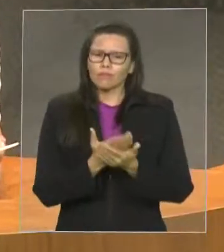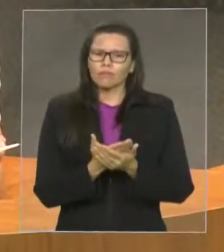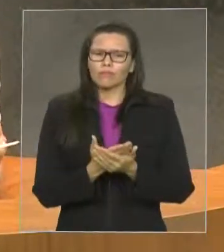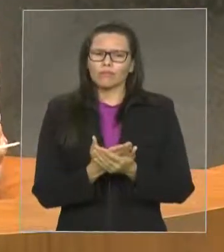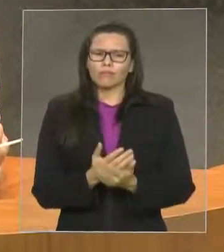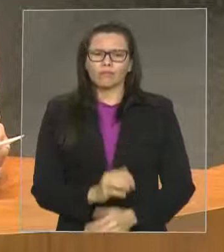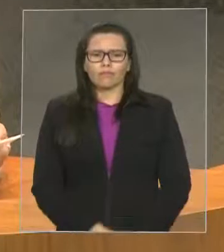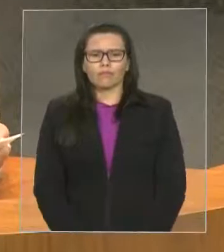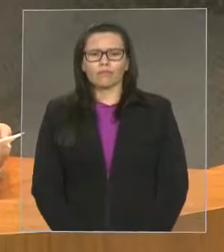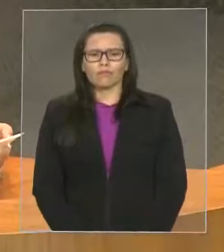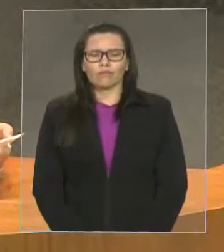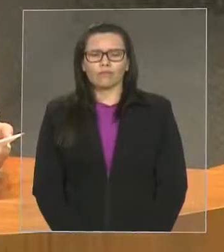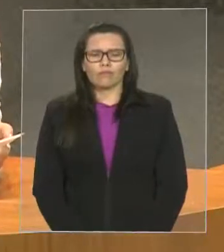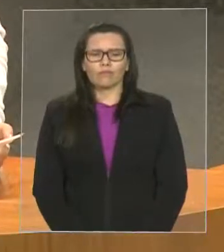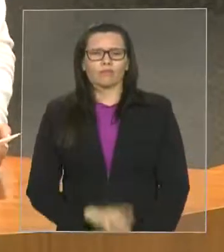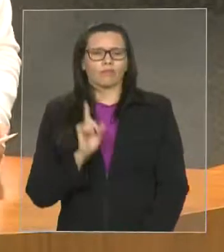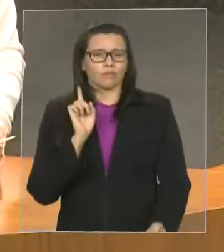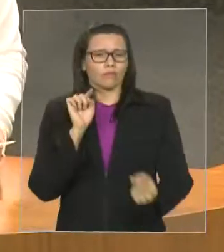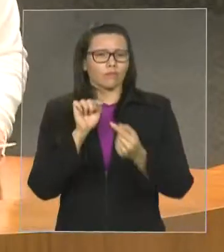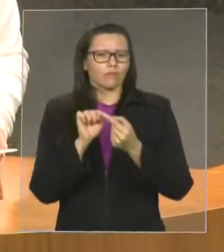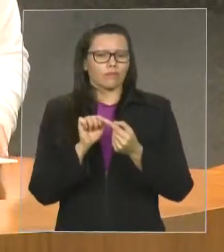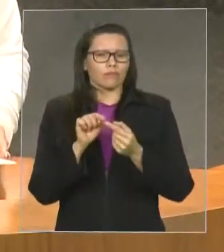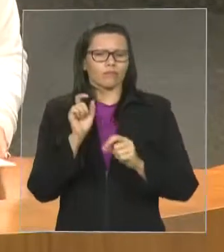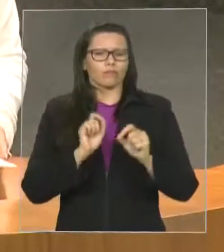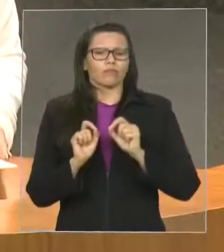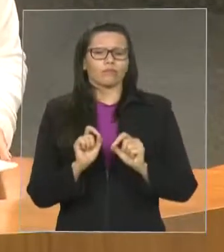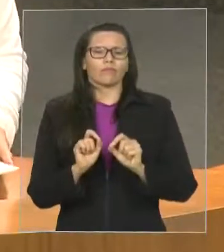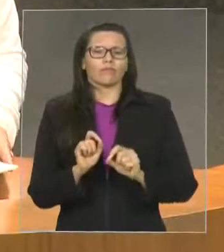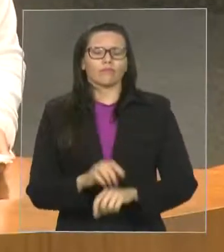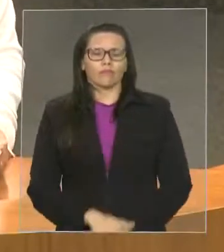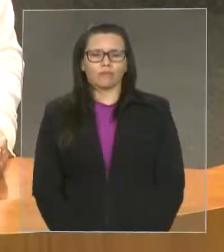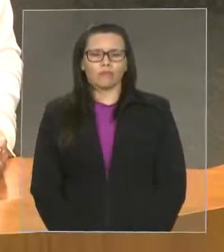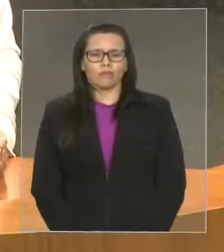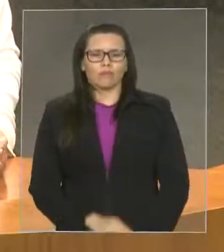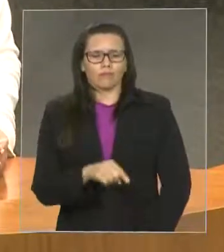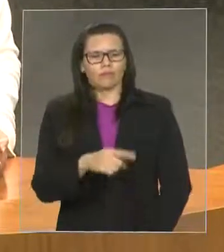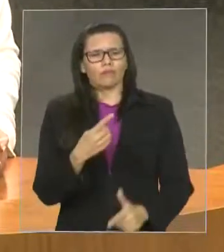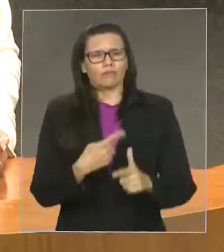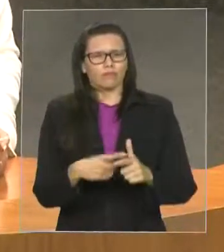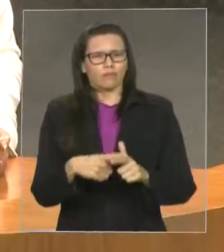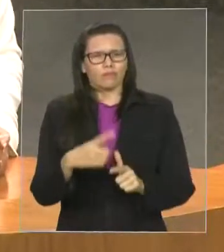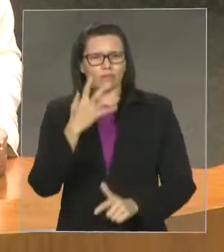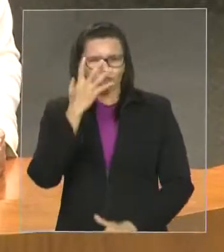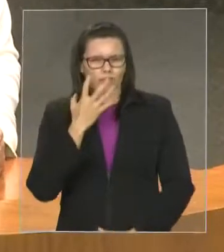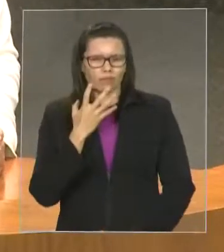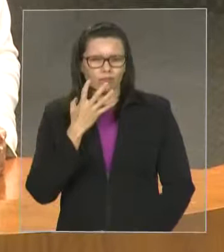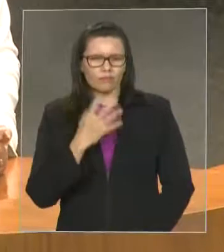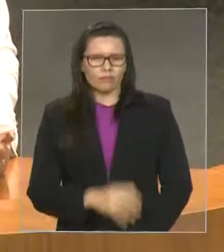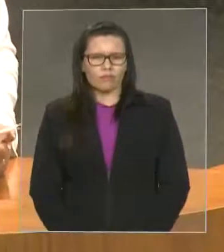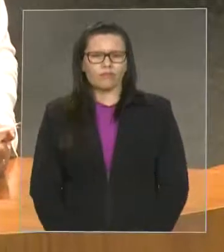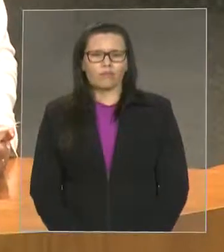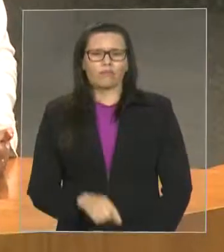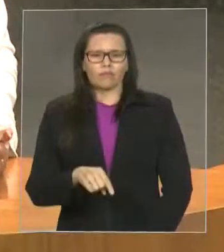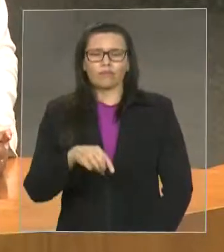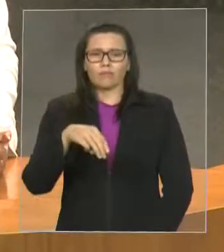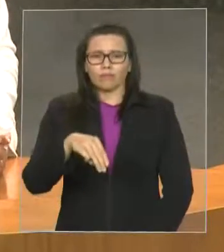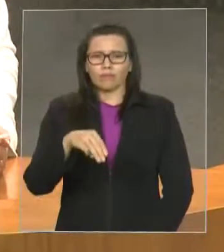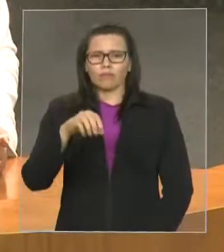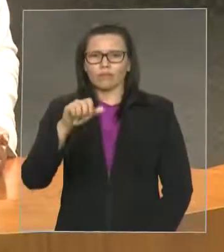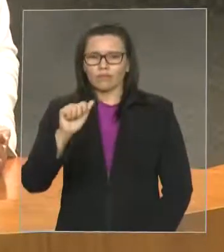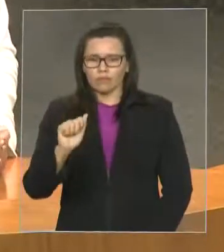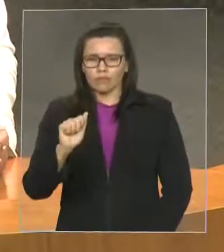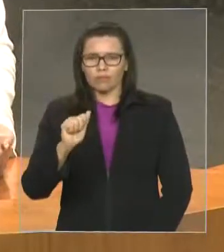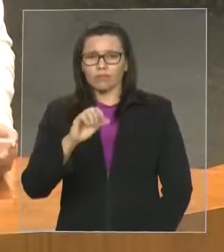a intervenção num ponto crítico, senhor presidente, na MA-006,